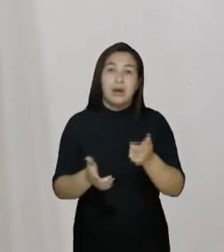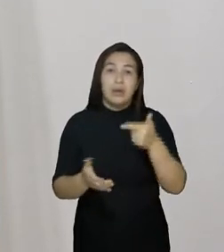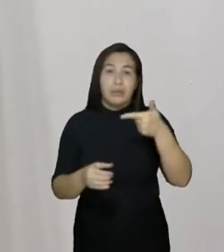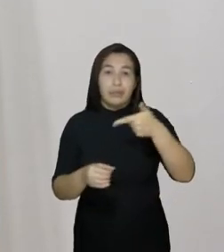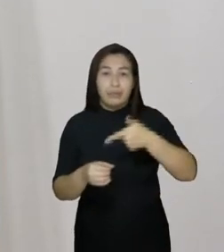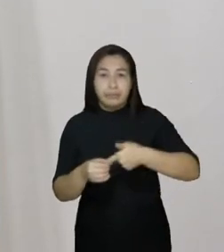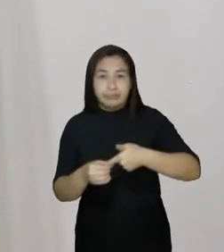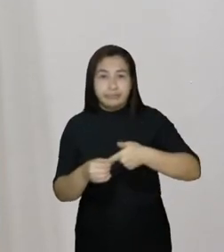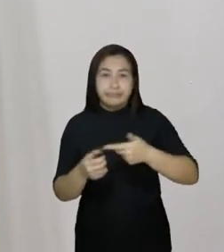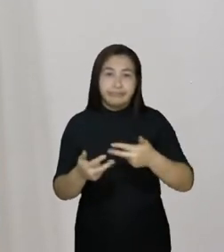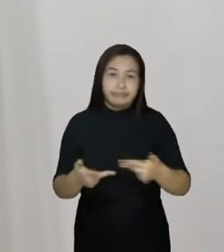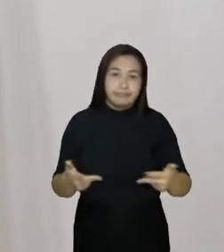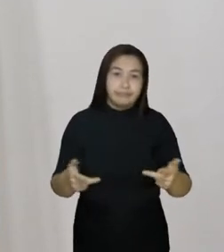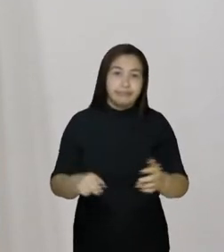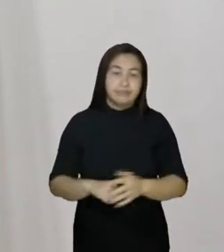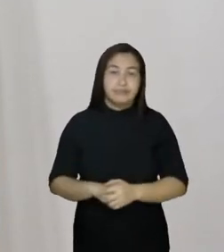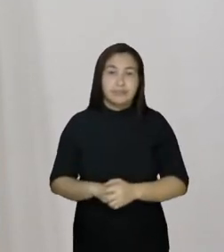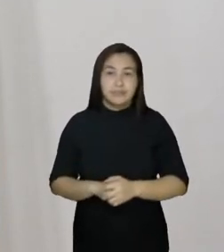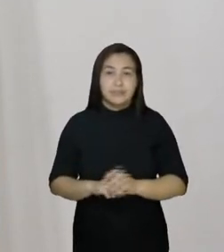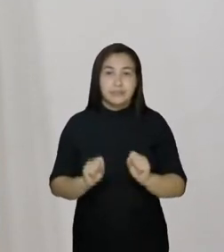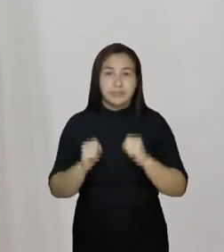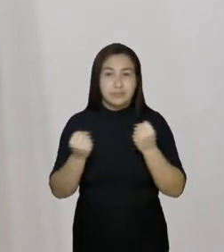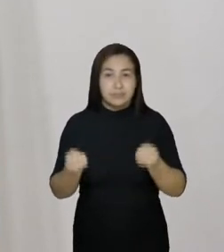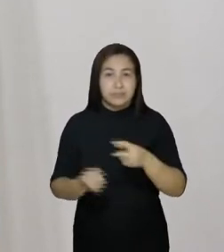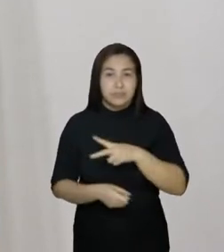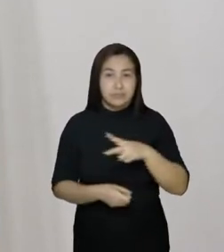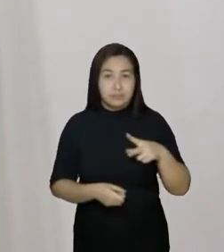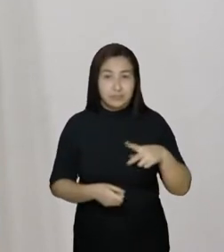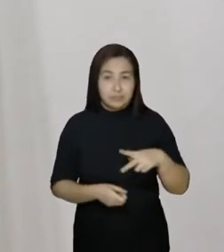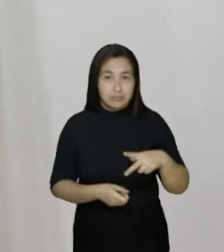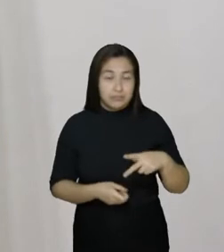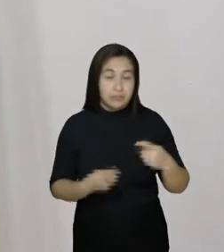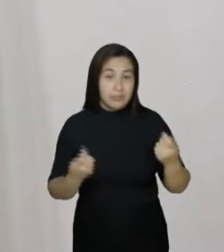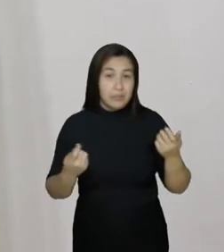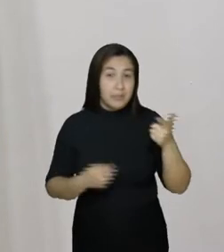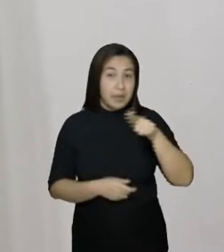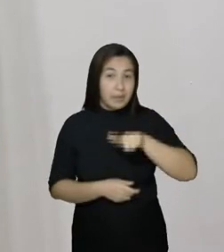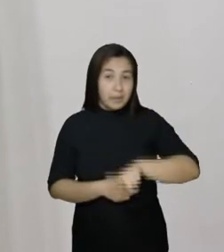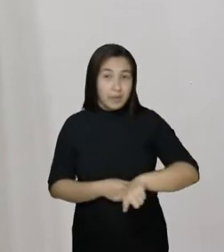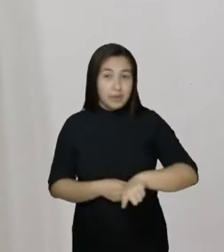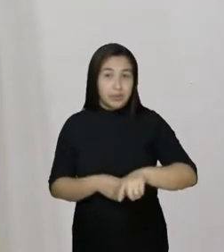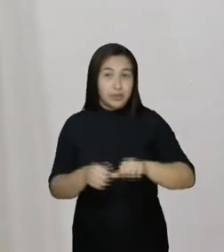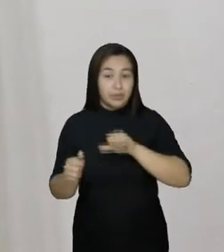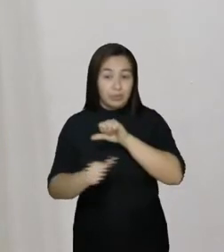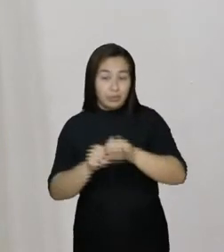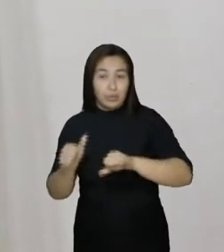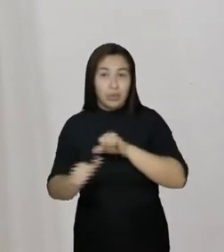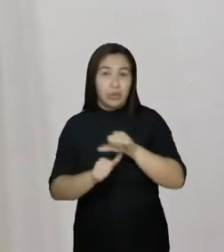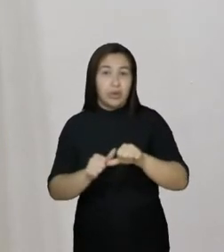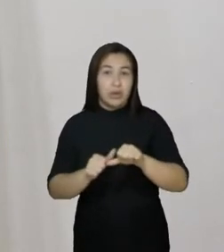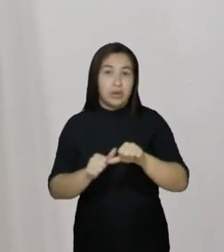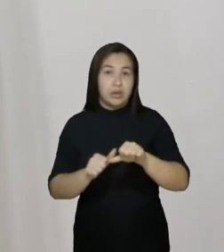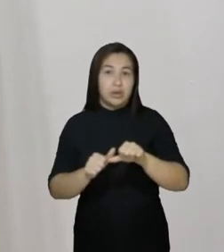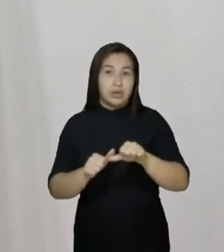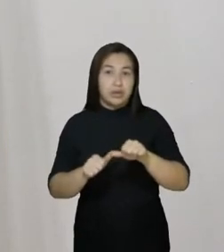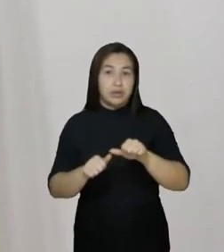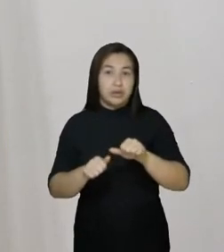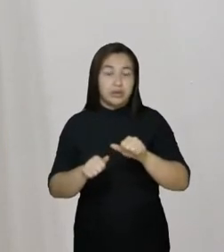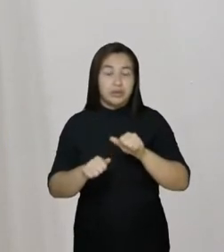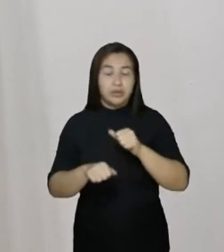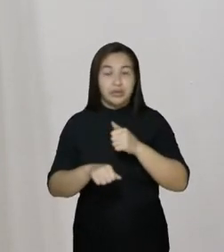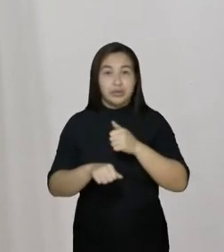né, para os defensores públicos e da transposição de cargos sem concurso público.